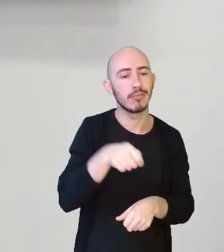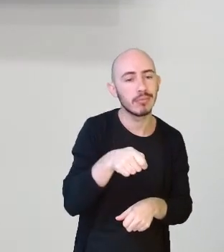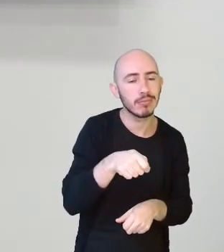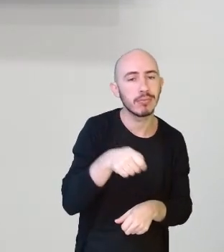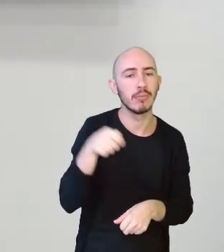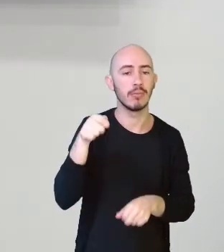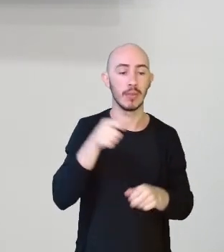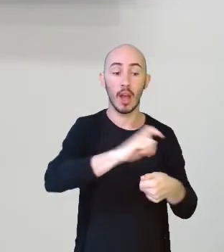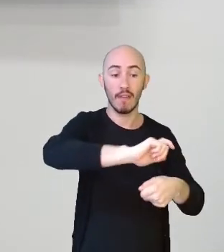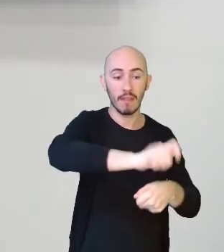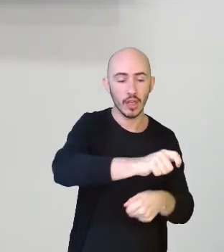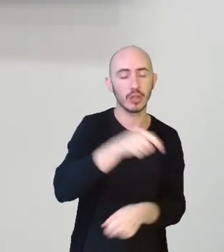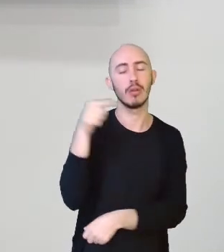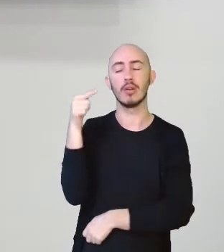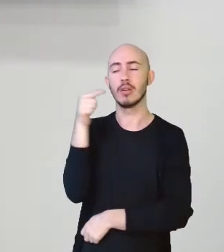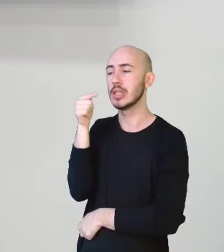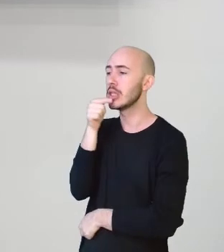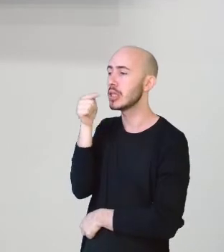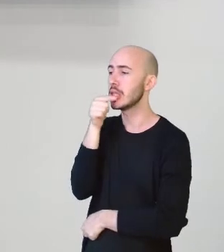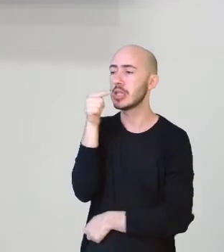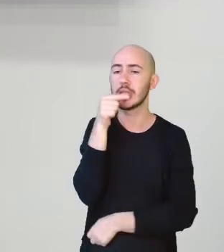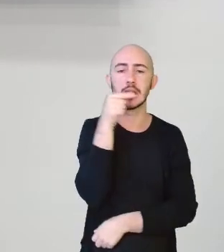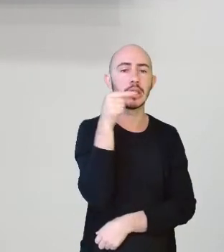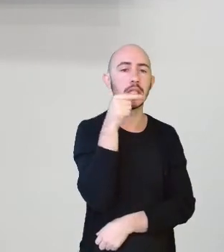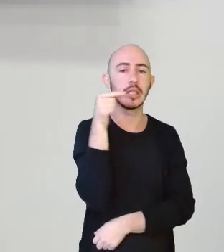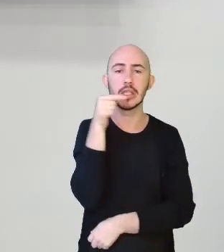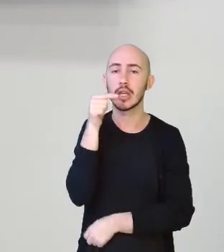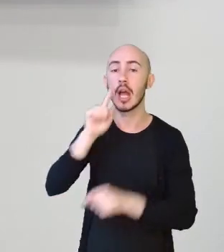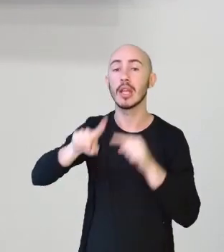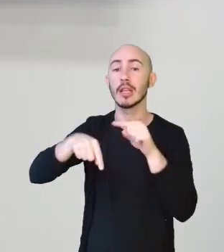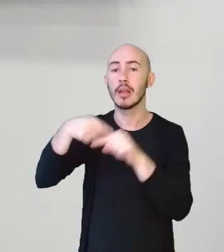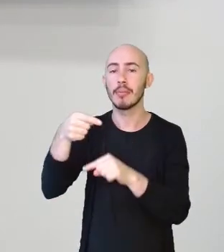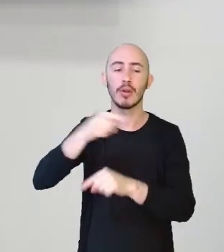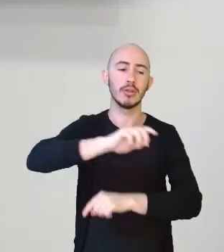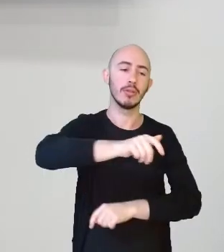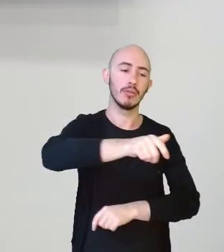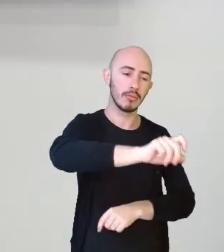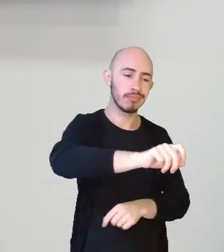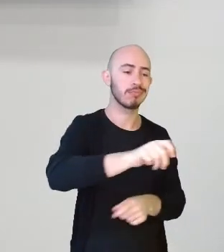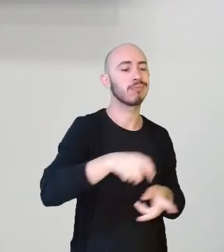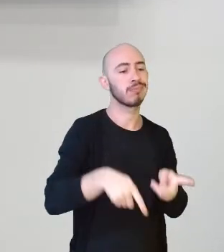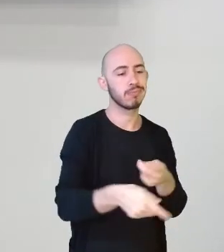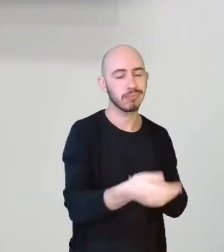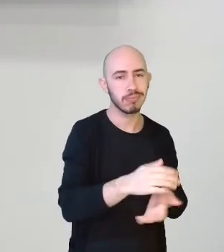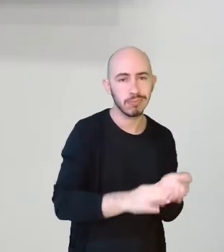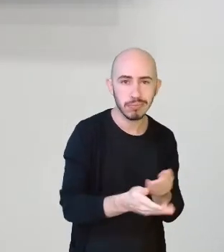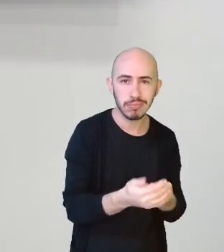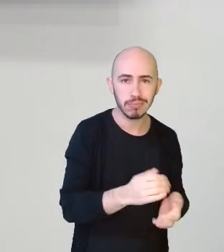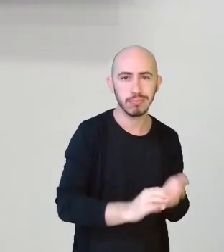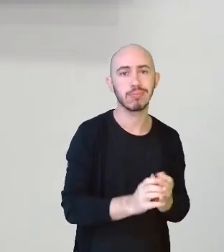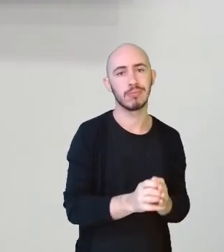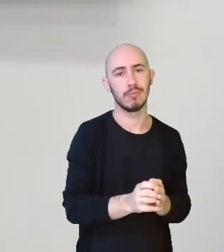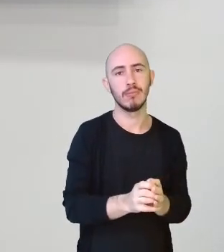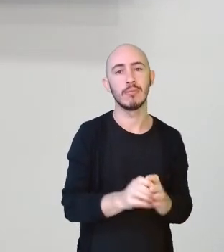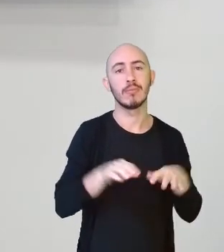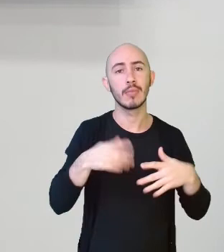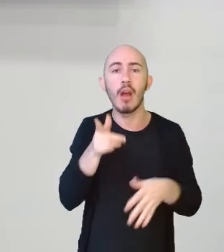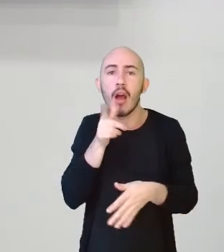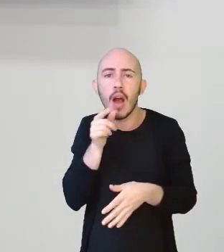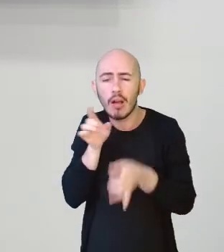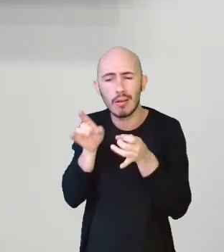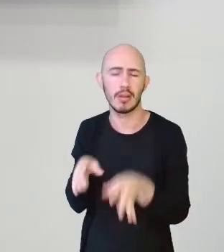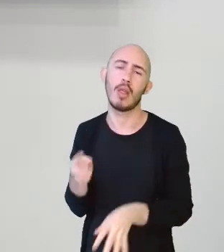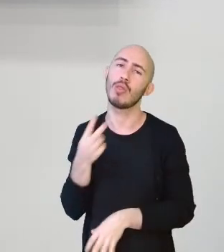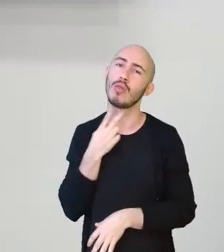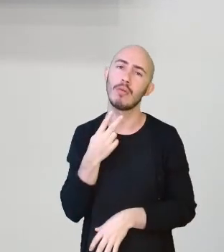como fechada. Porque a água vai ficar ali jorrando, ó. É água limpa, é água boa indo embora, que